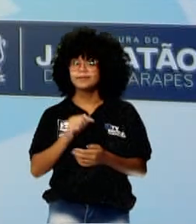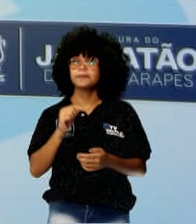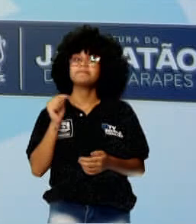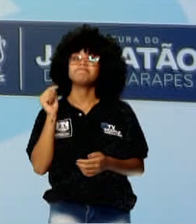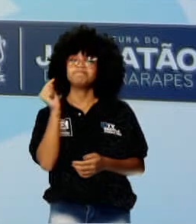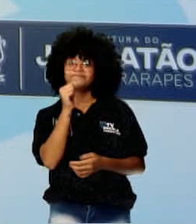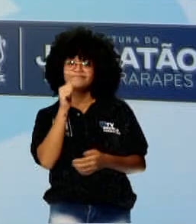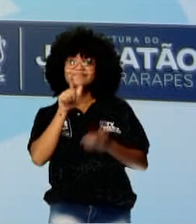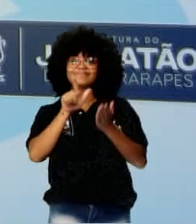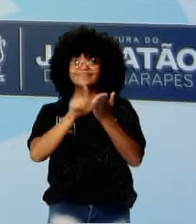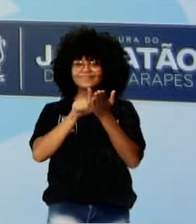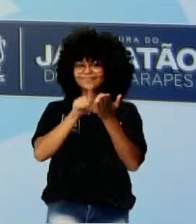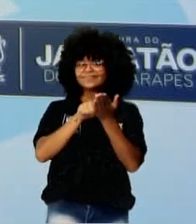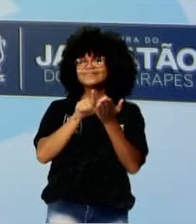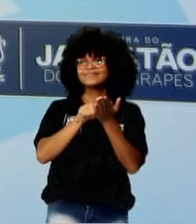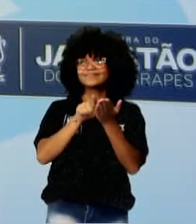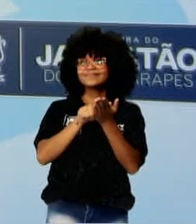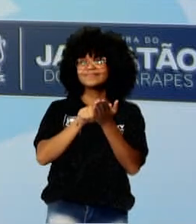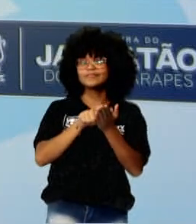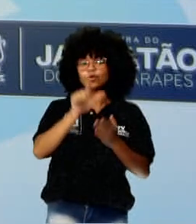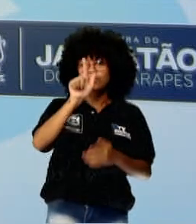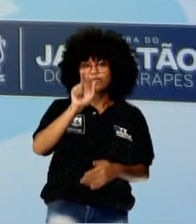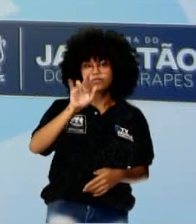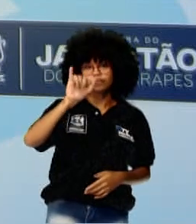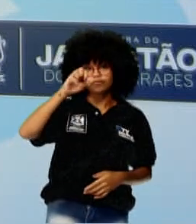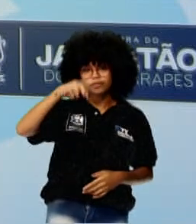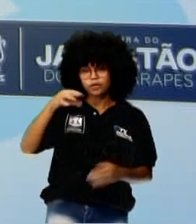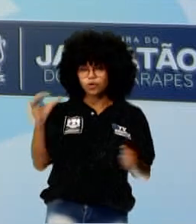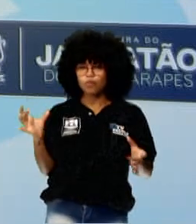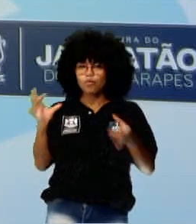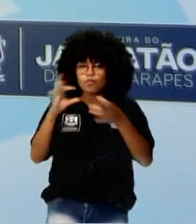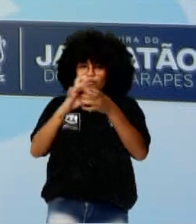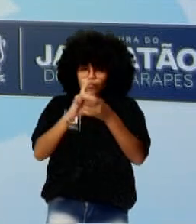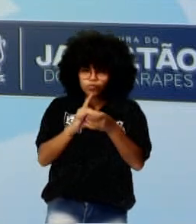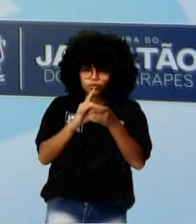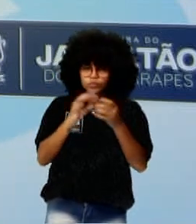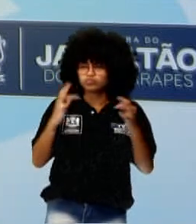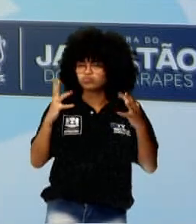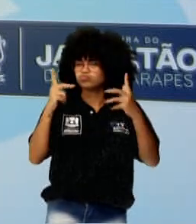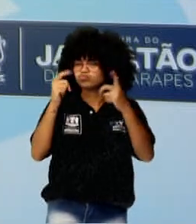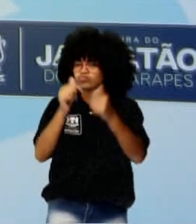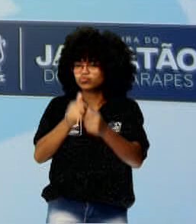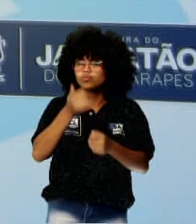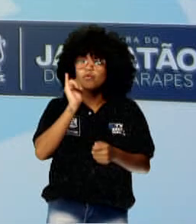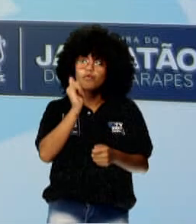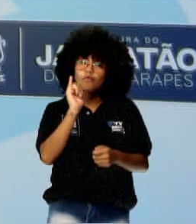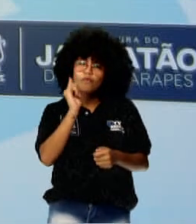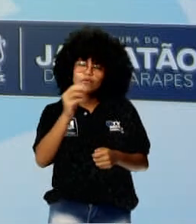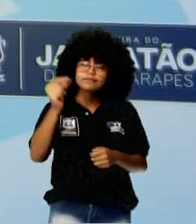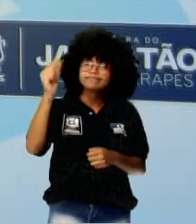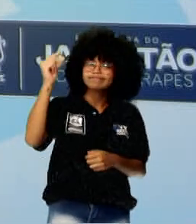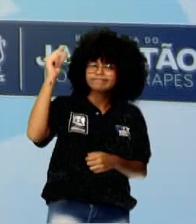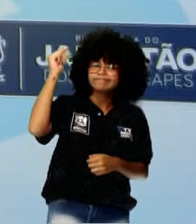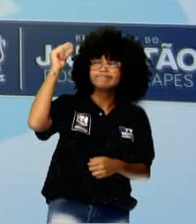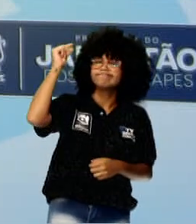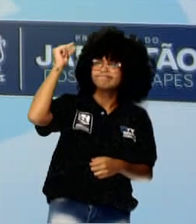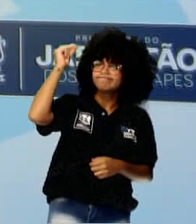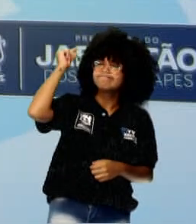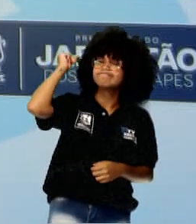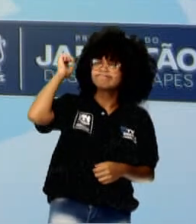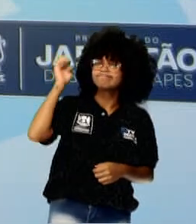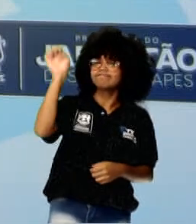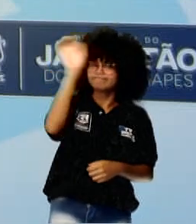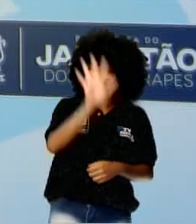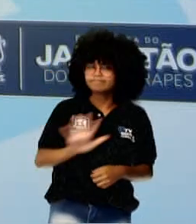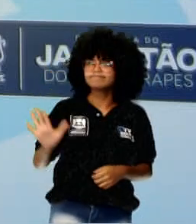aqui, ó, dos Grimm, que é um livro que reúne os contos de fadas, as histórias mais antigas, não é, lá da Europa e